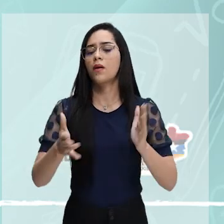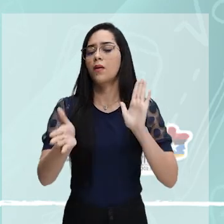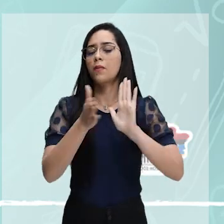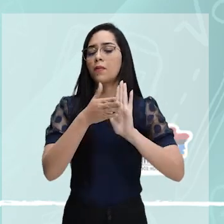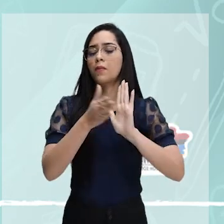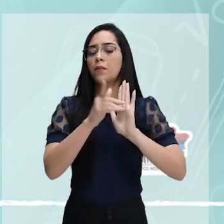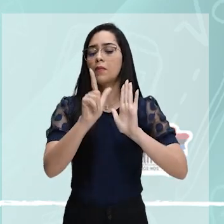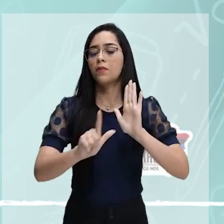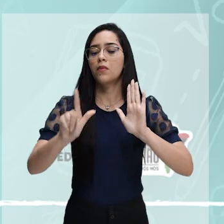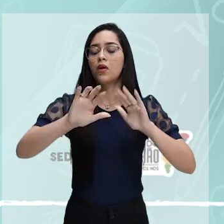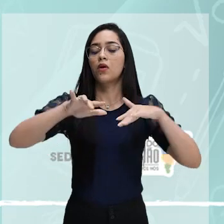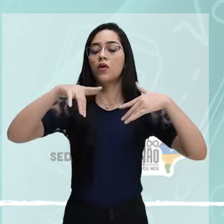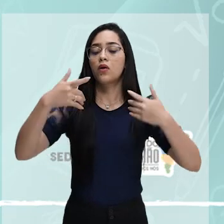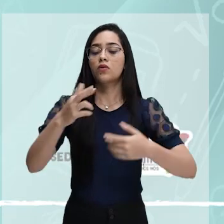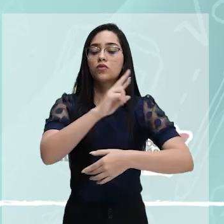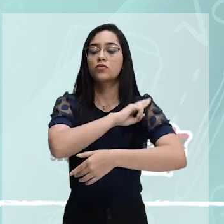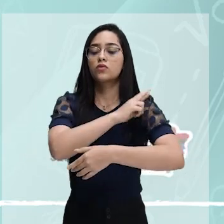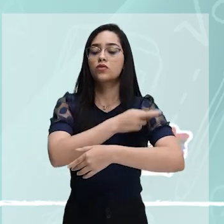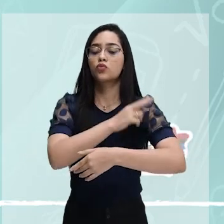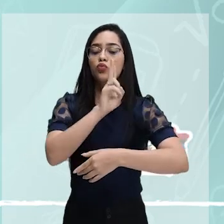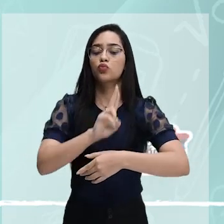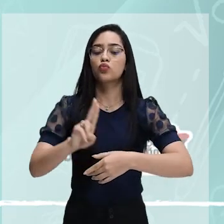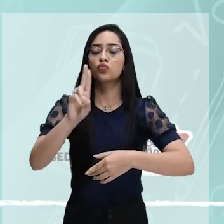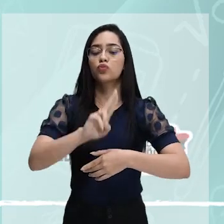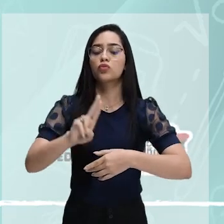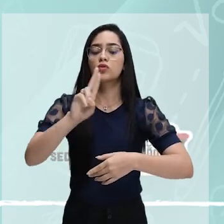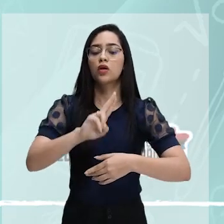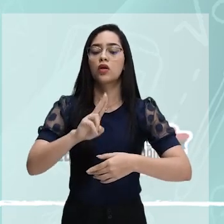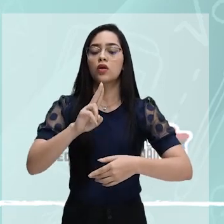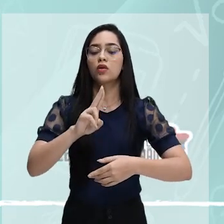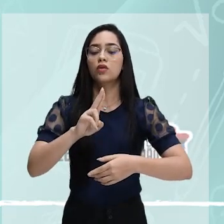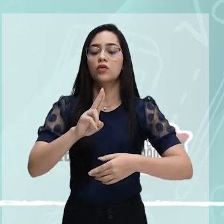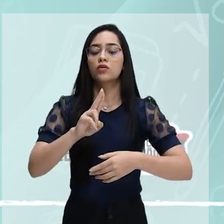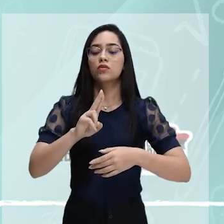recursos utilizados no discurso realista?